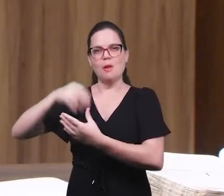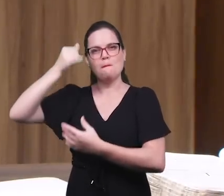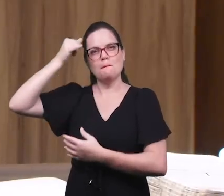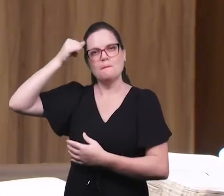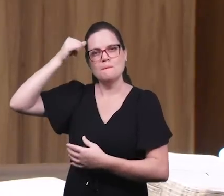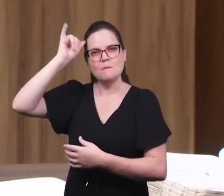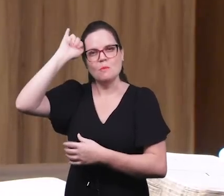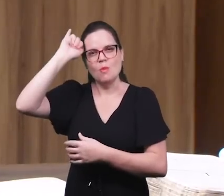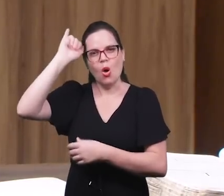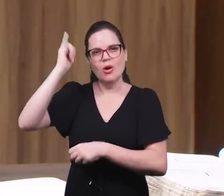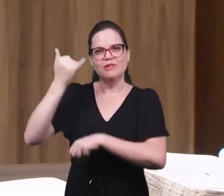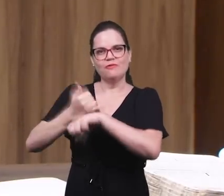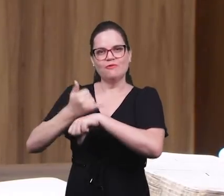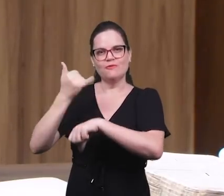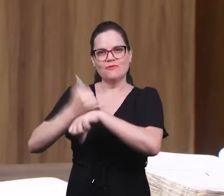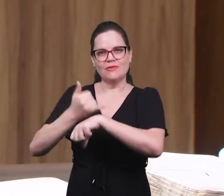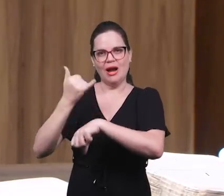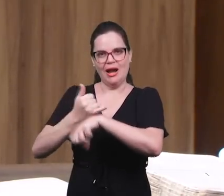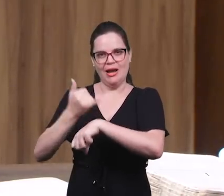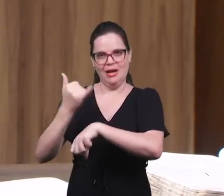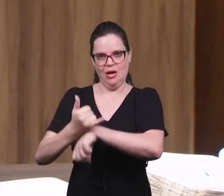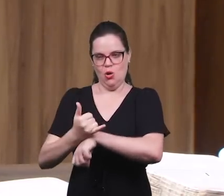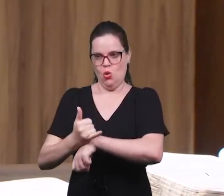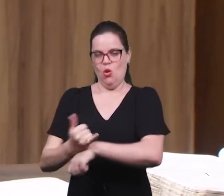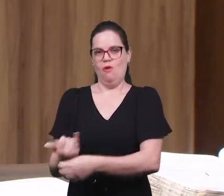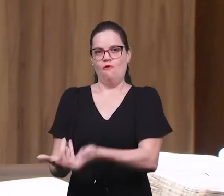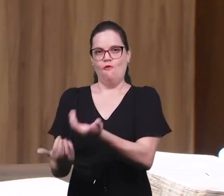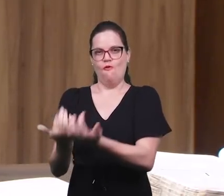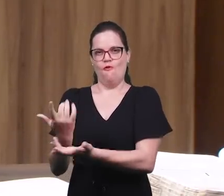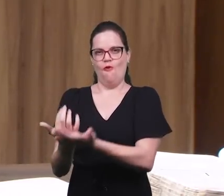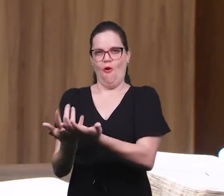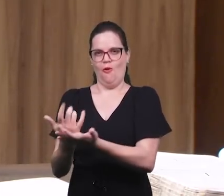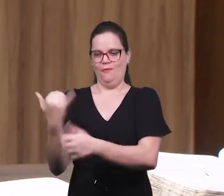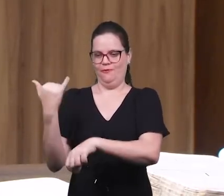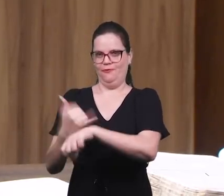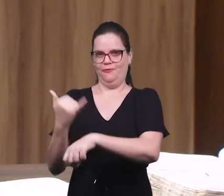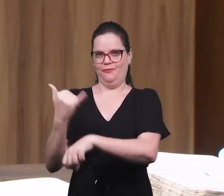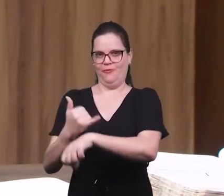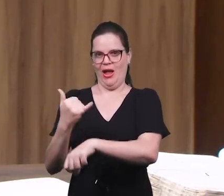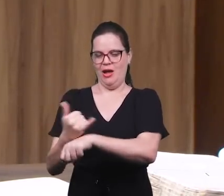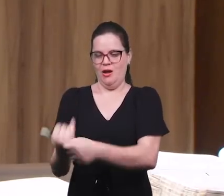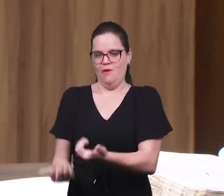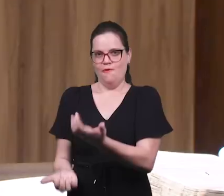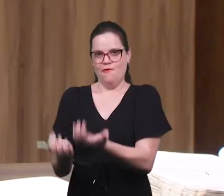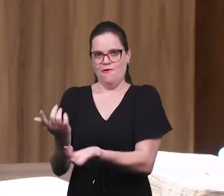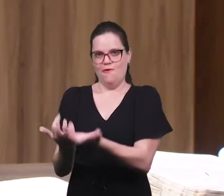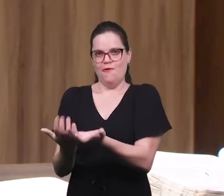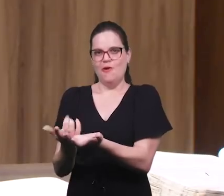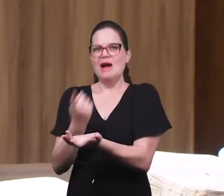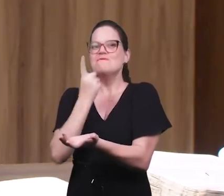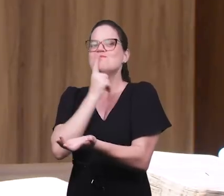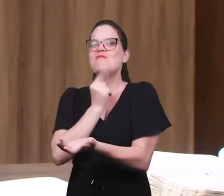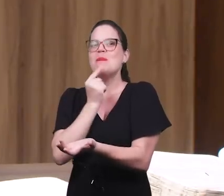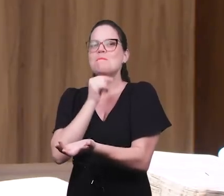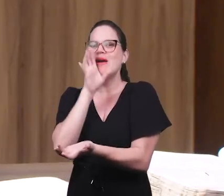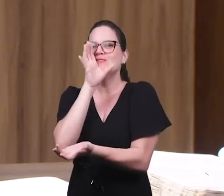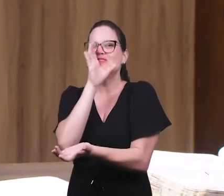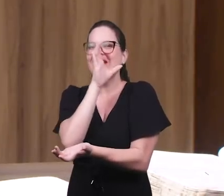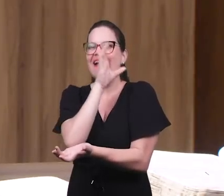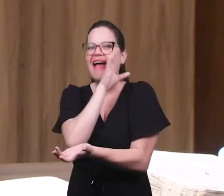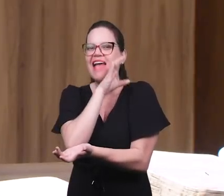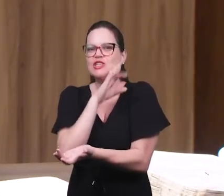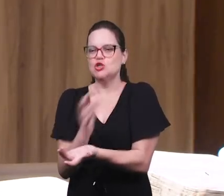aquela parte de aço todo vermelho, aquele boi ali, boi de ferro, ele morreu ali dentro, Antipas. Então Antipas morreu pela sua